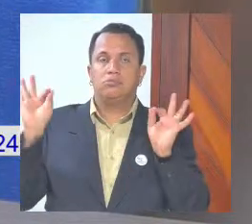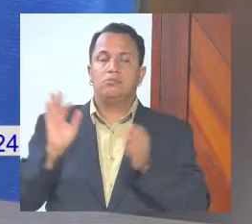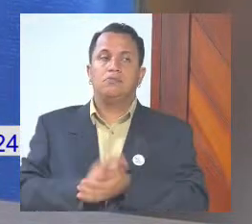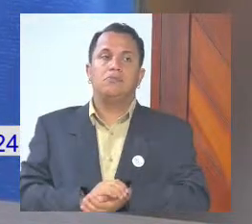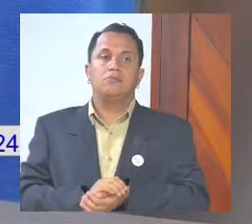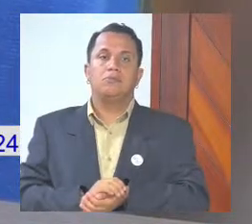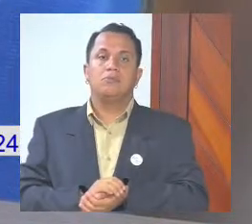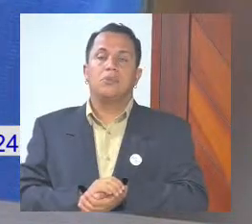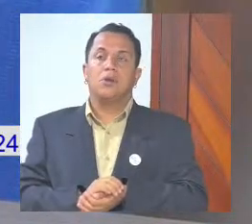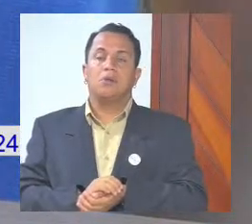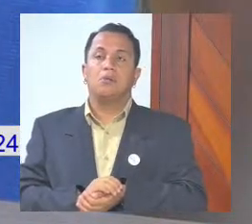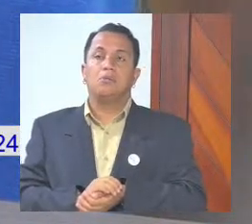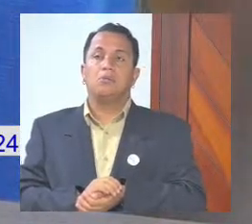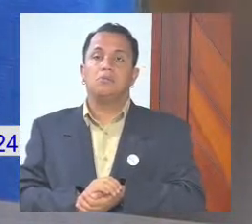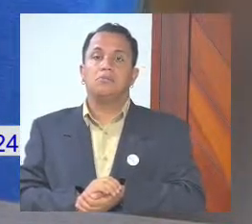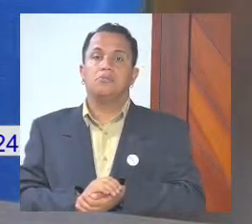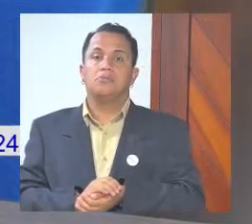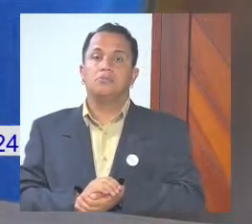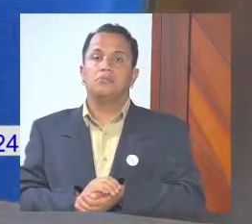Aguardamos